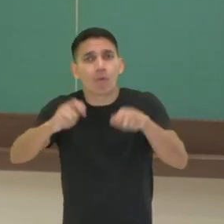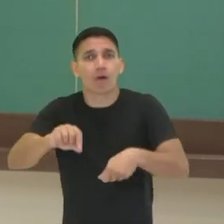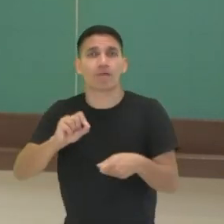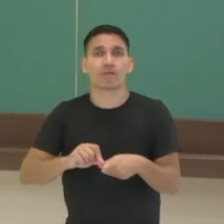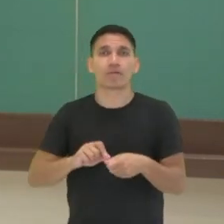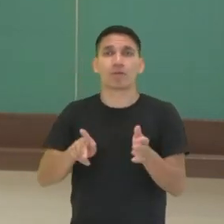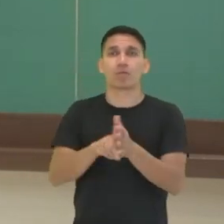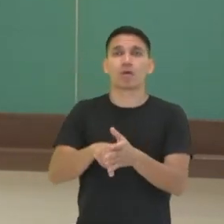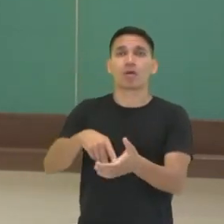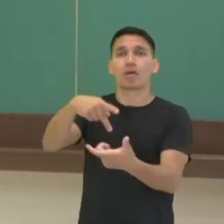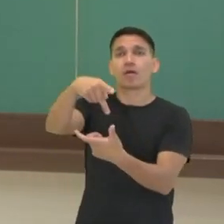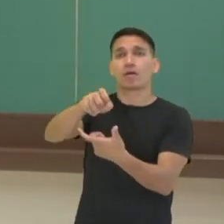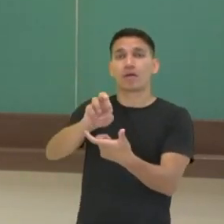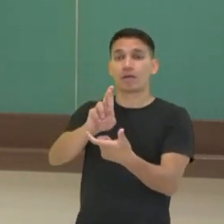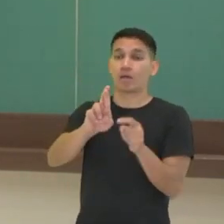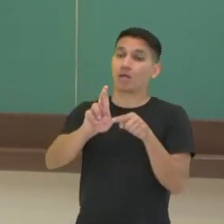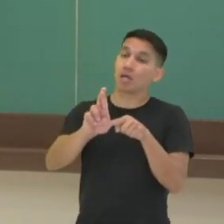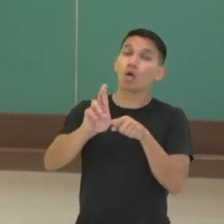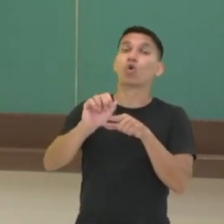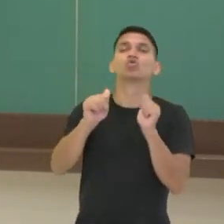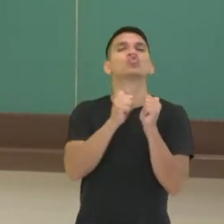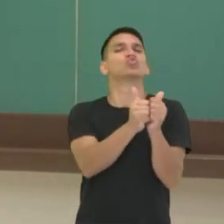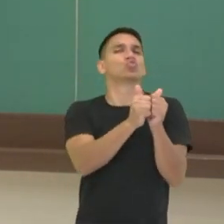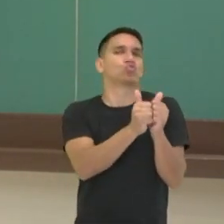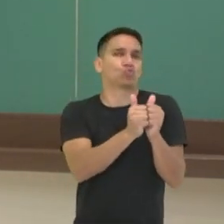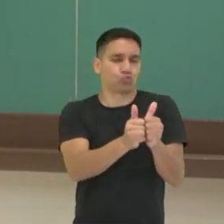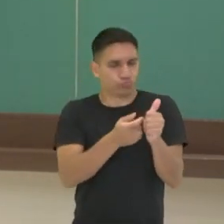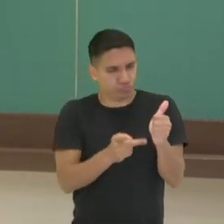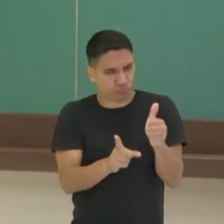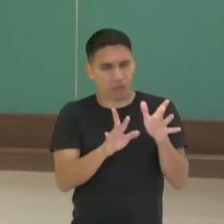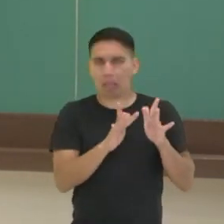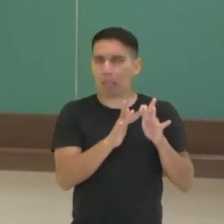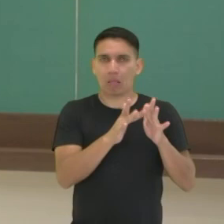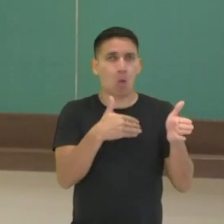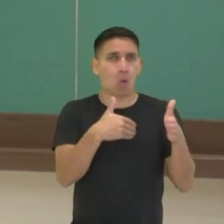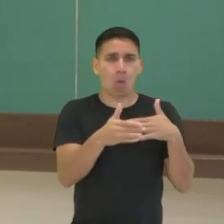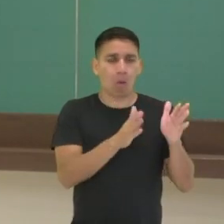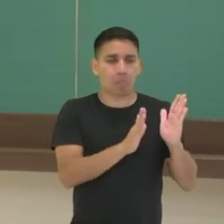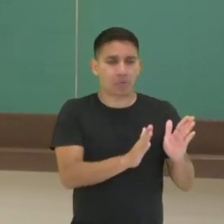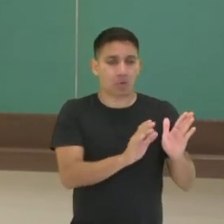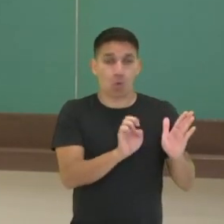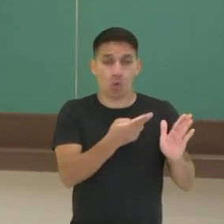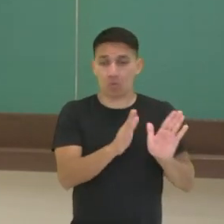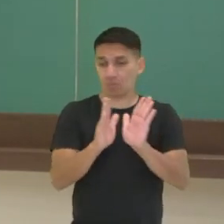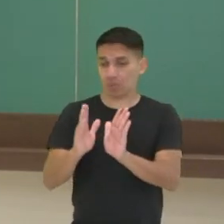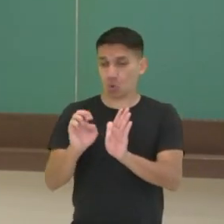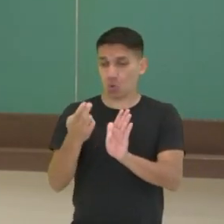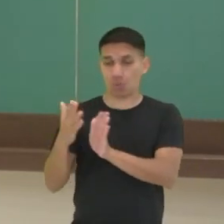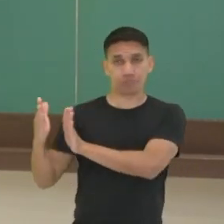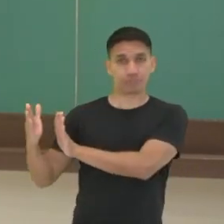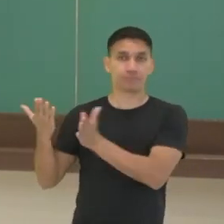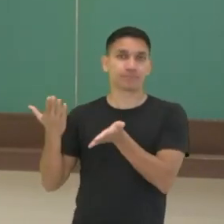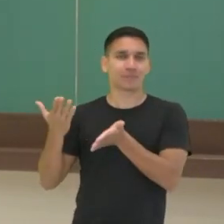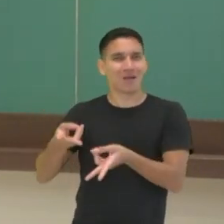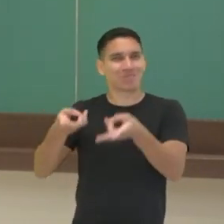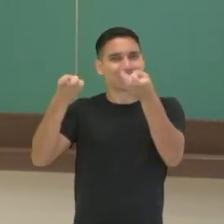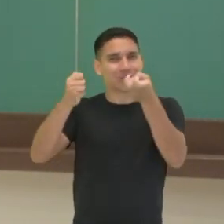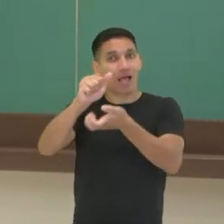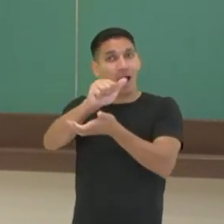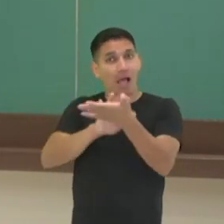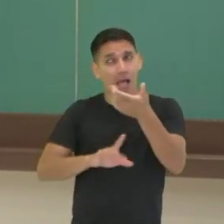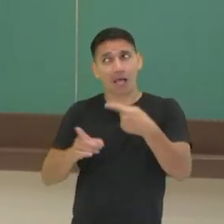letras permanecem juntas em qualquer ordem. Então, observe que esse exercício foi um